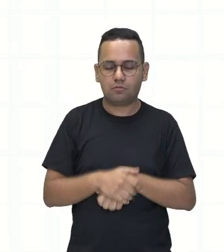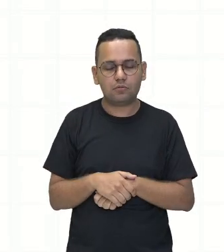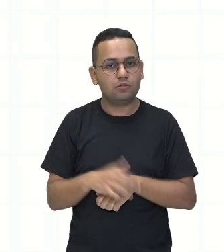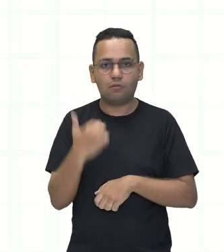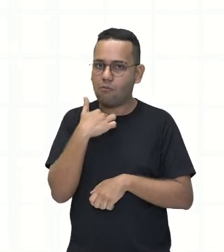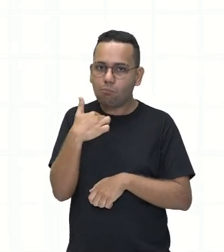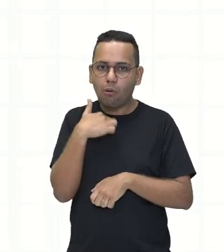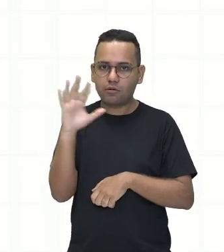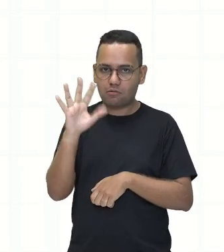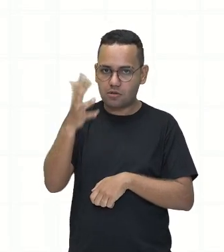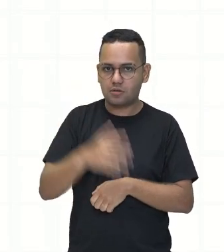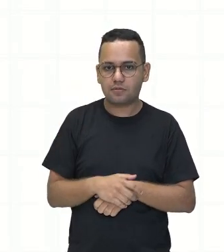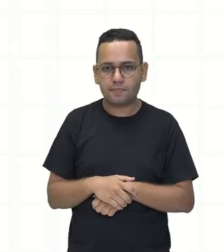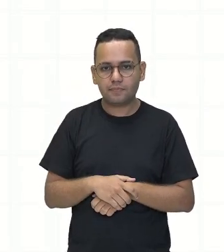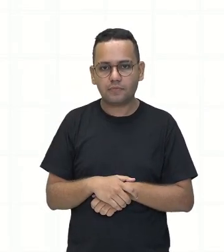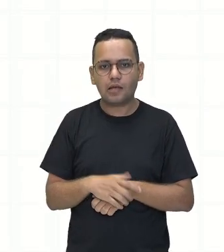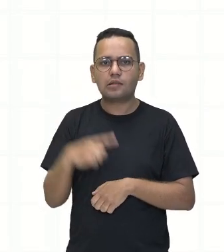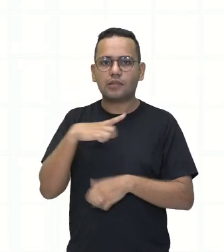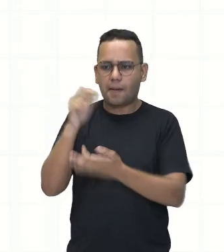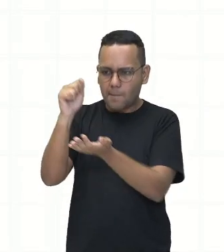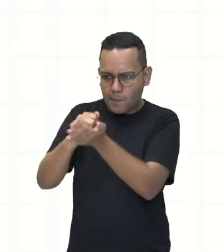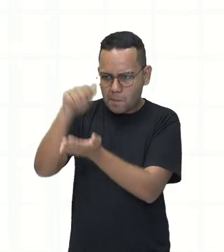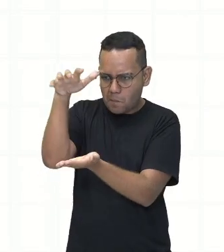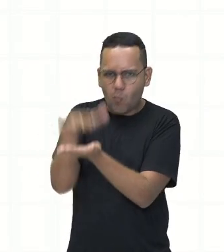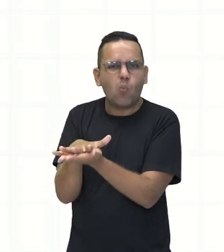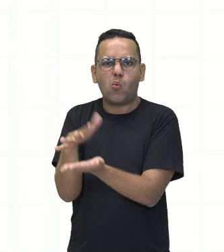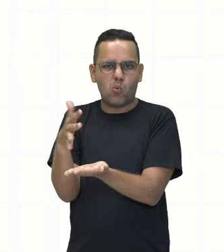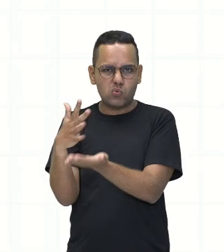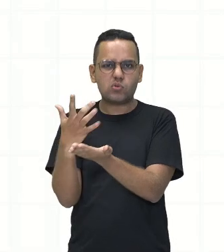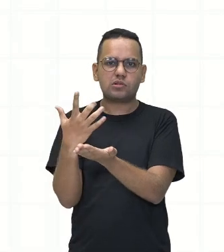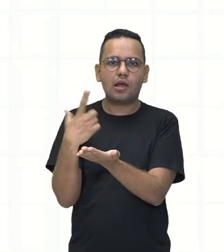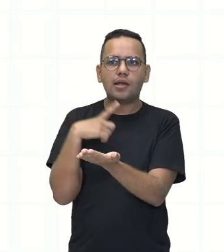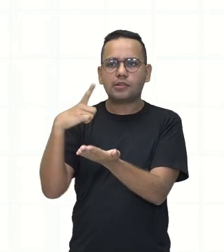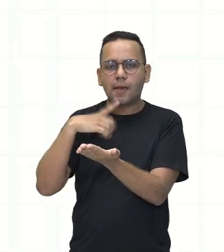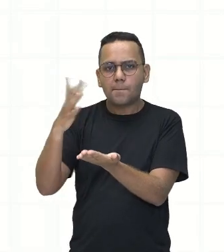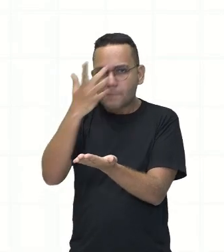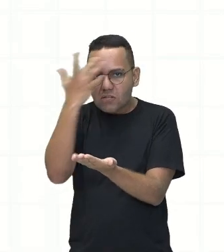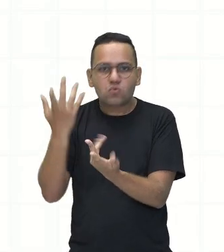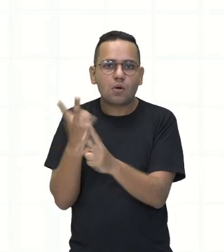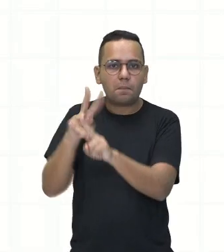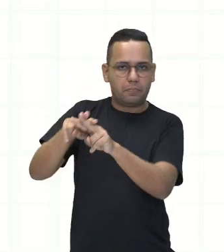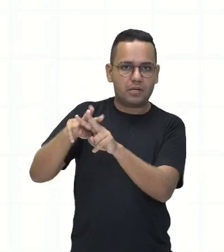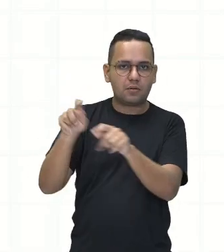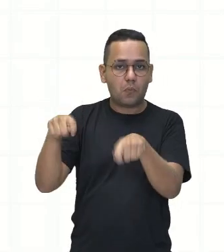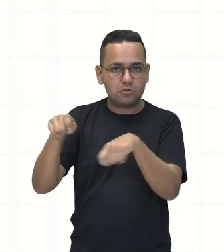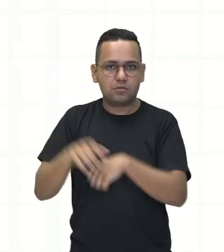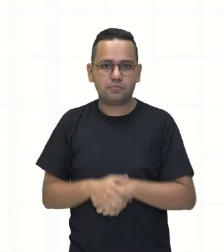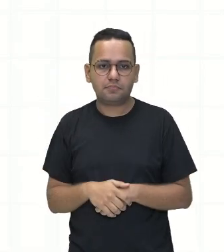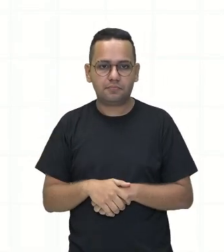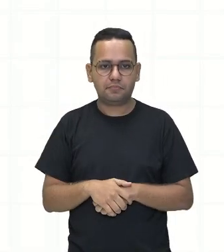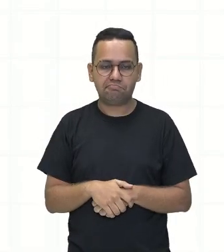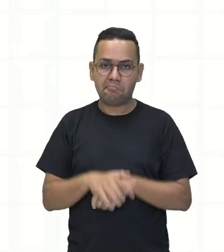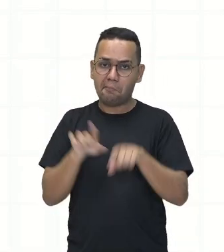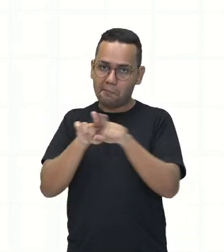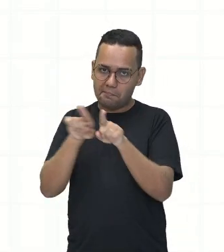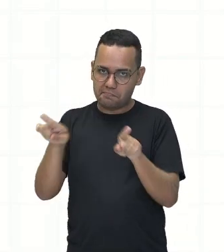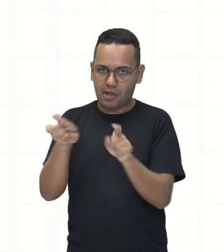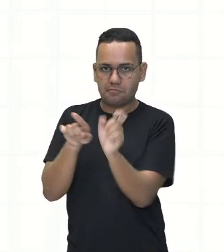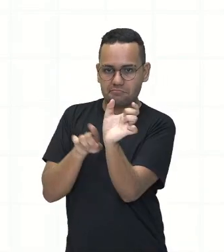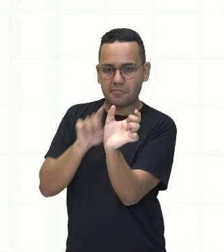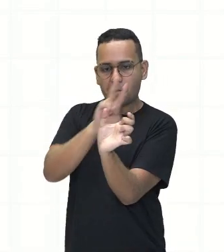realizado. Paga-se multa, a pessoa pode ser presa. Então, biopirataria é